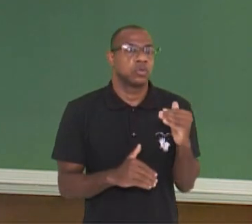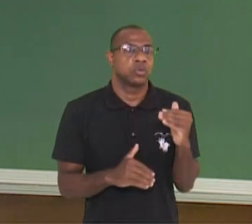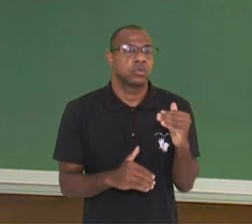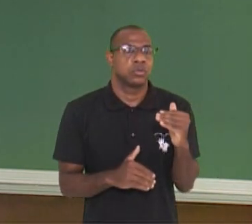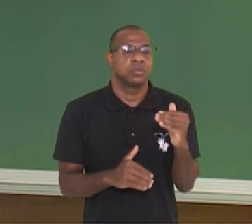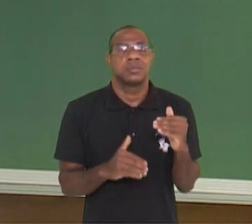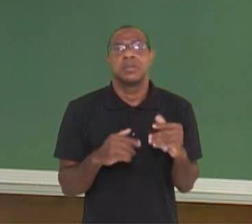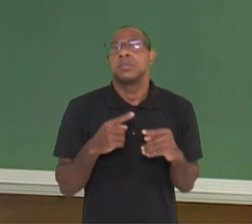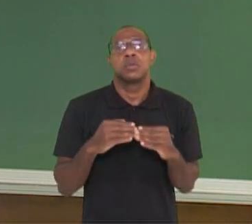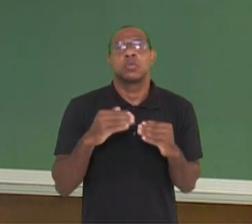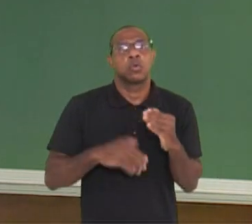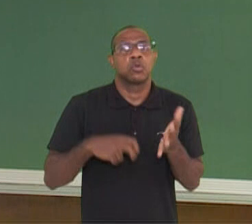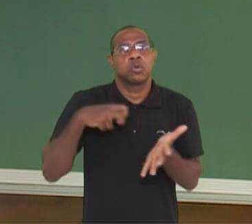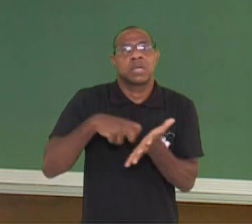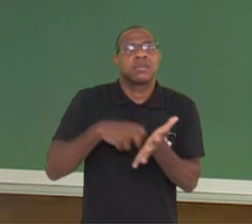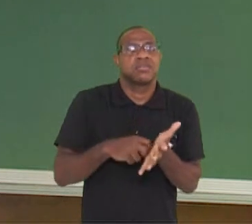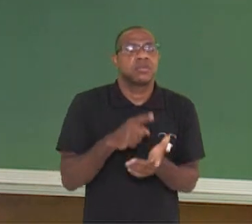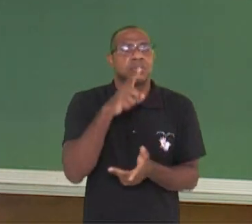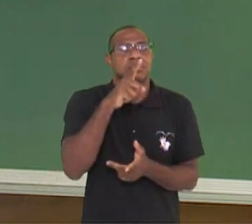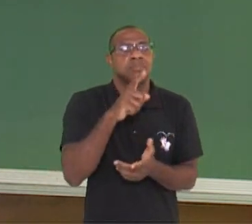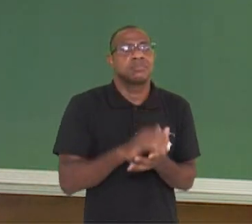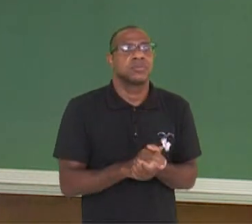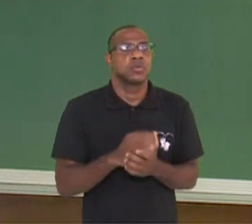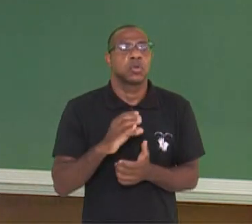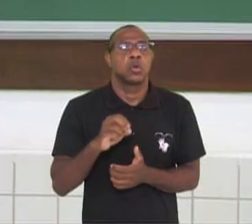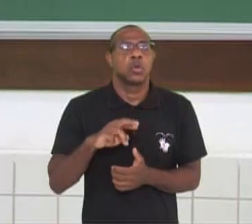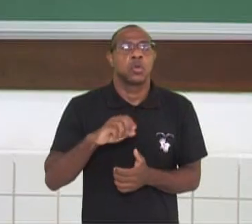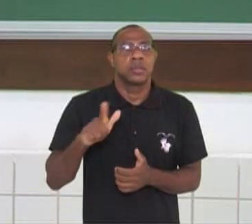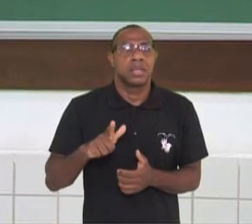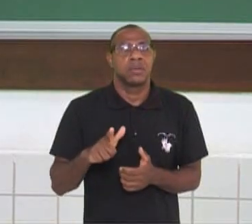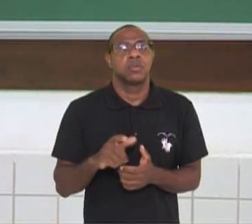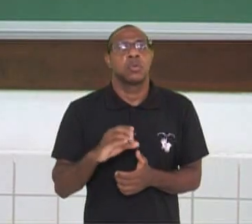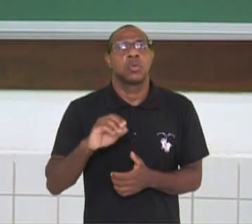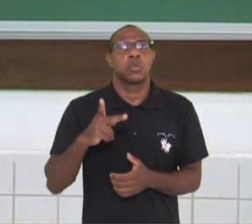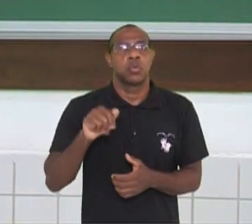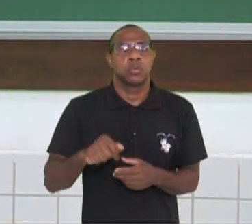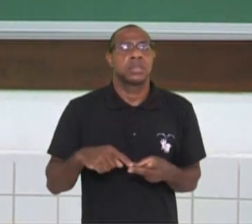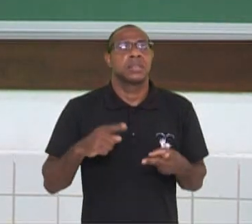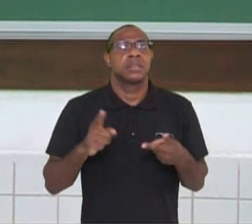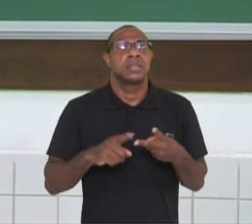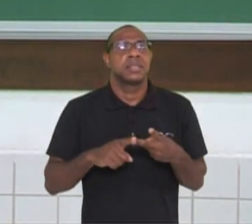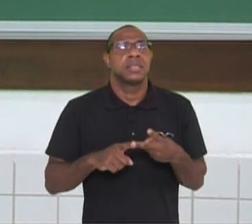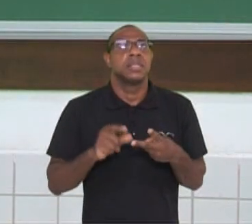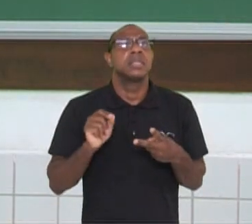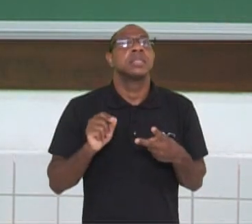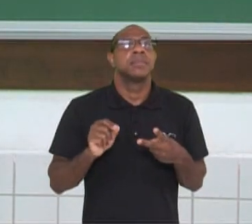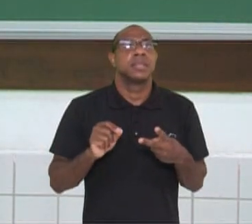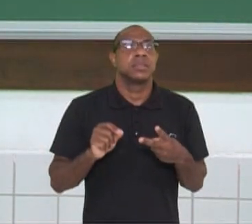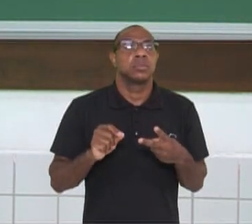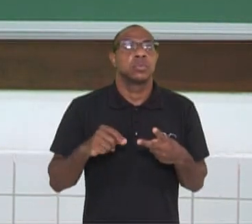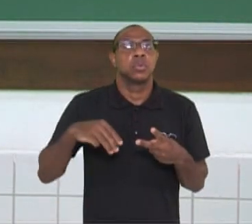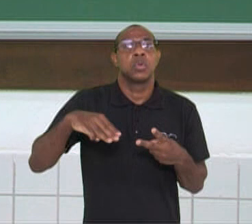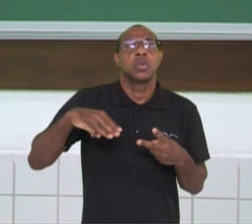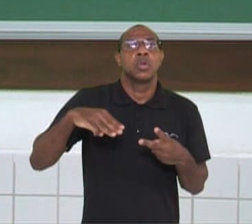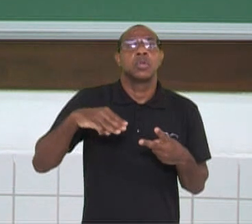Sena Madureira e do Cunha Matos. A imprensa deu grande apoio aos militares nessa questão aí de